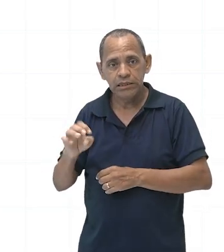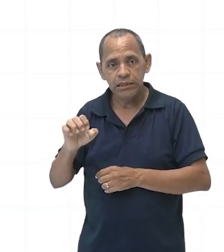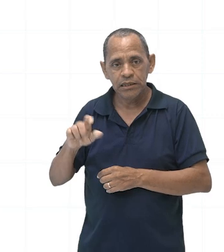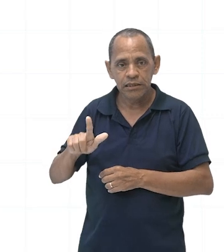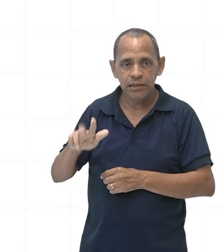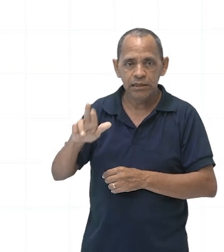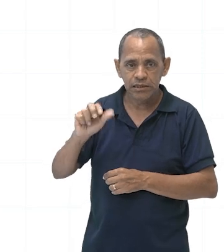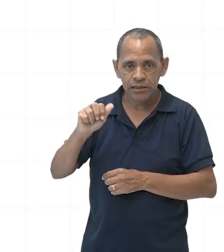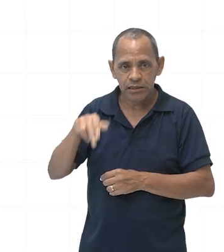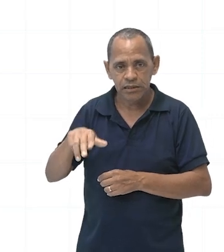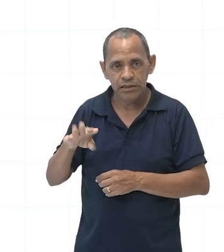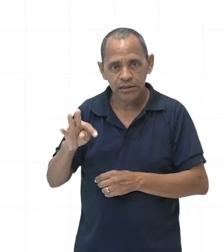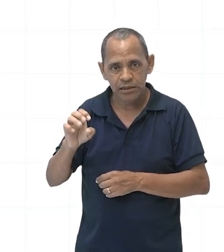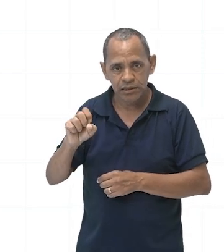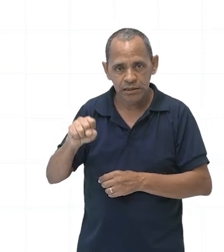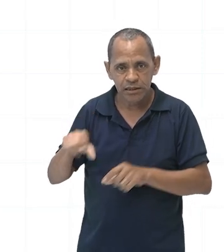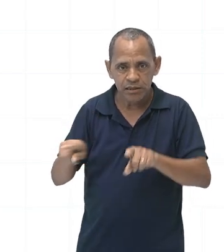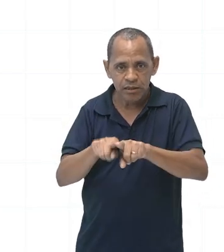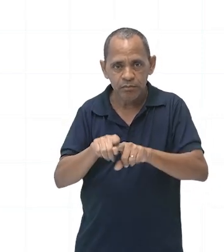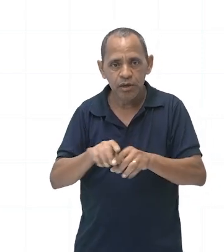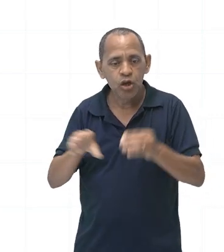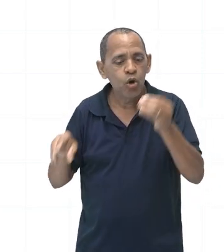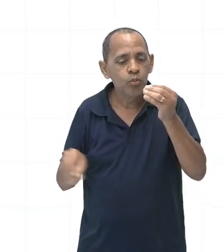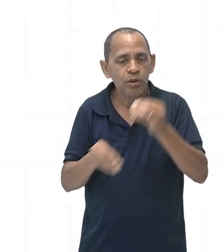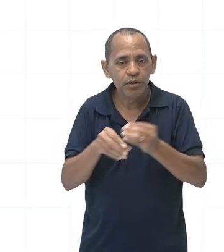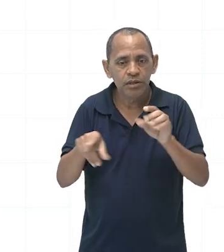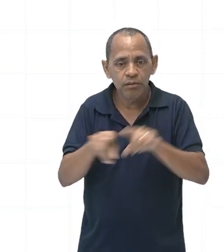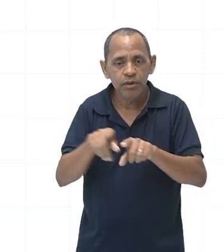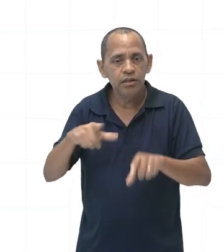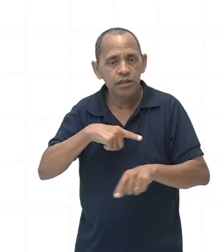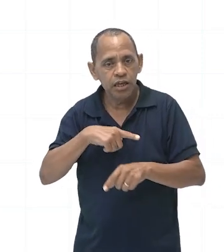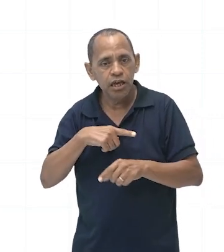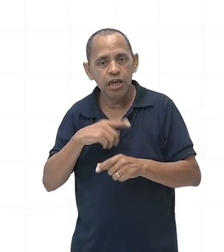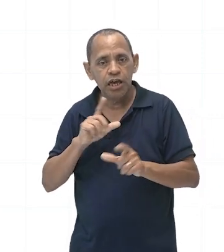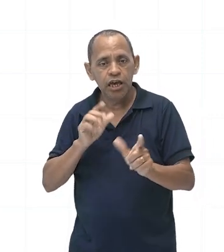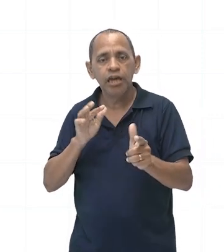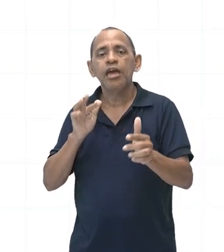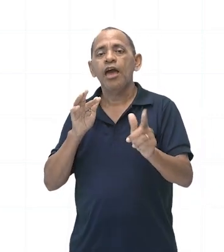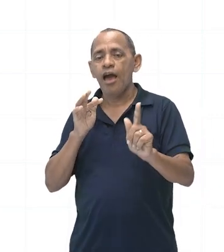complemento verbal, predicativo, complemento, vão exercer funções